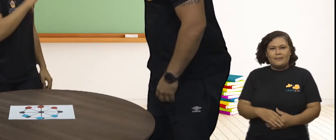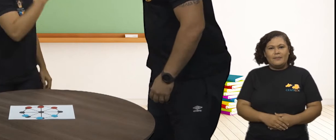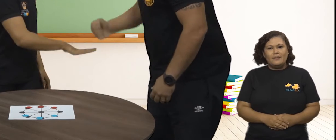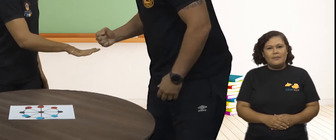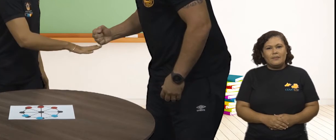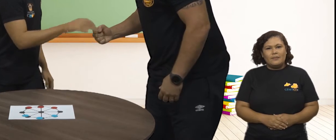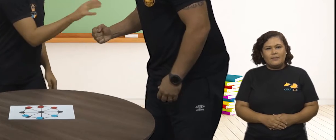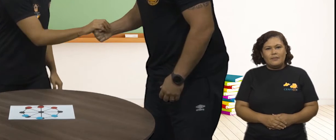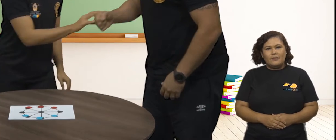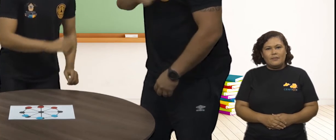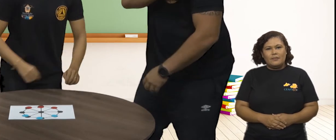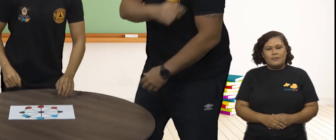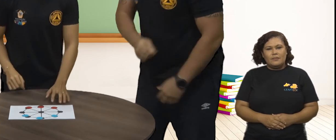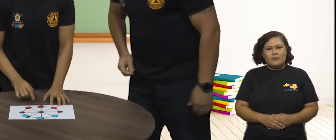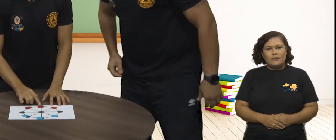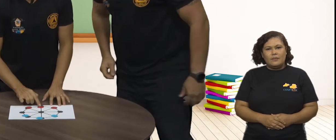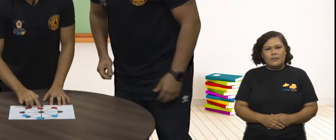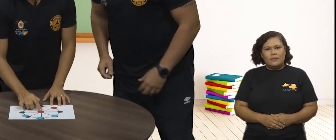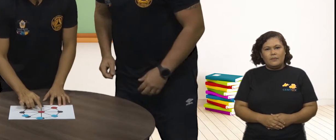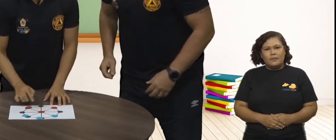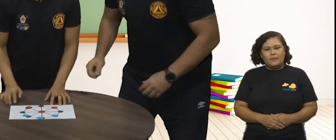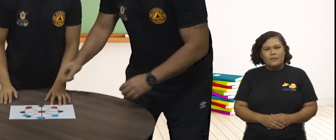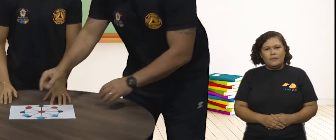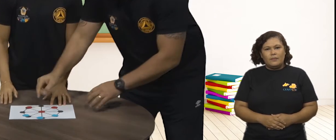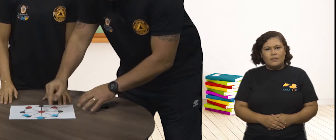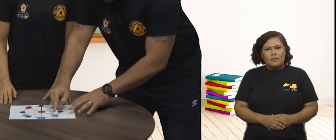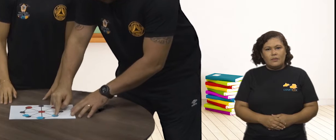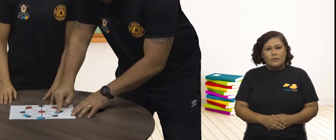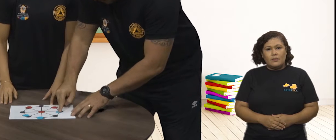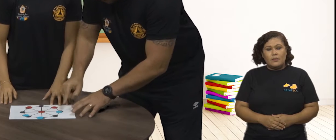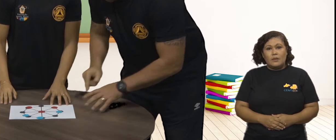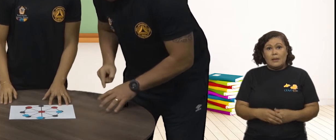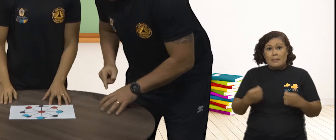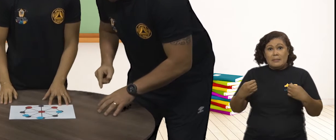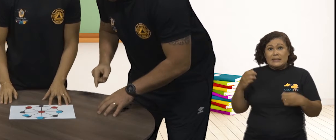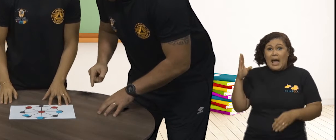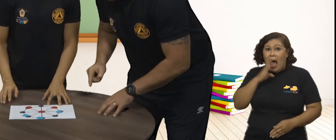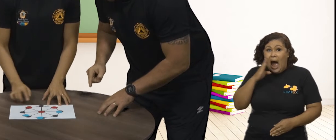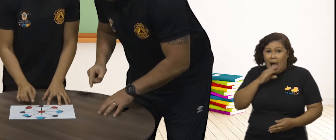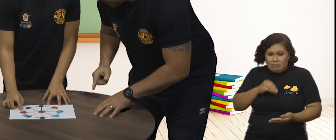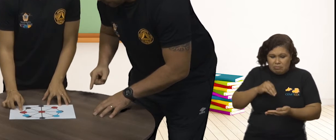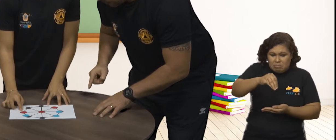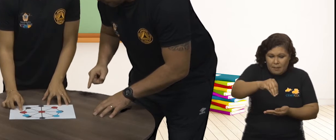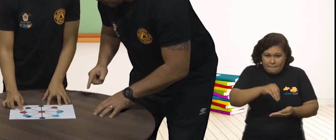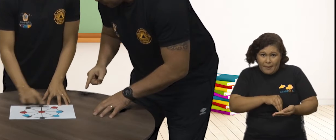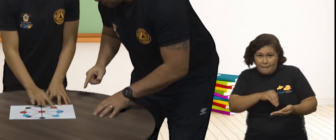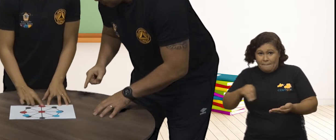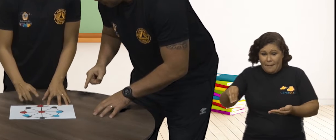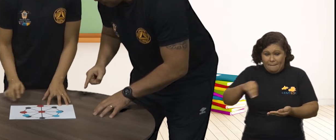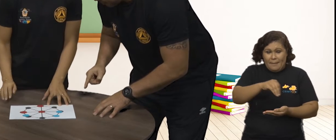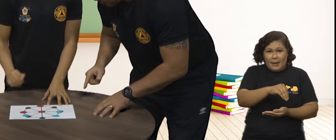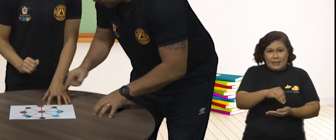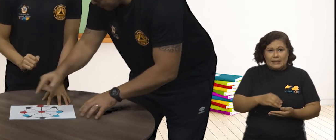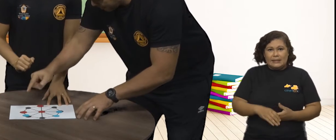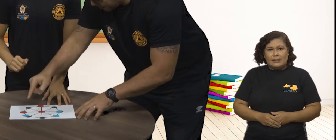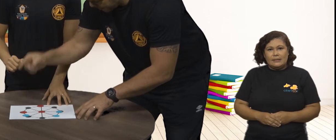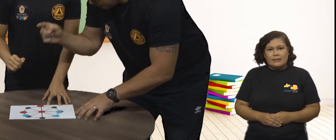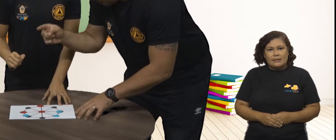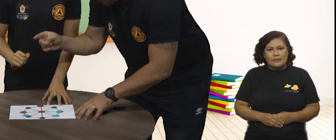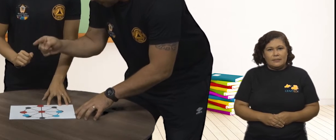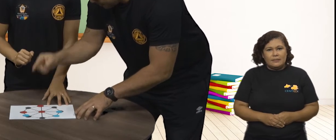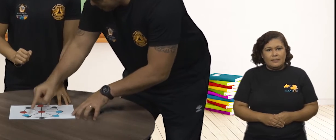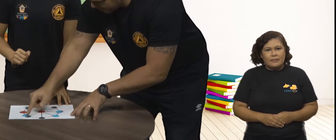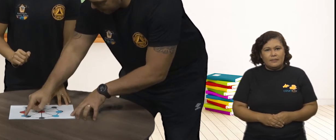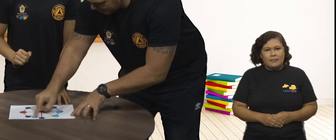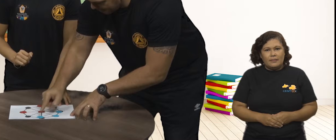papel, tesoura. Opa, vamos lá. Tem que jogar rápido, viu? Ai, meu Deus. Ai, meu